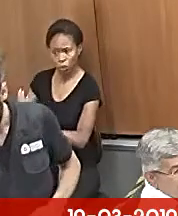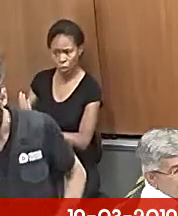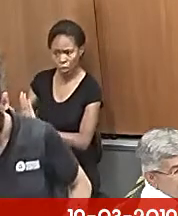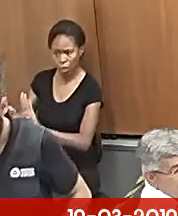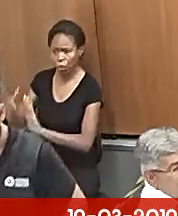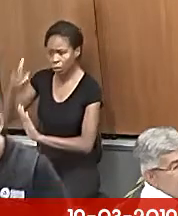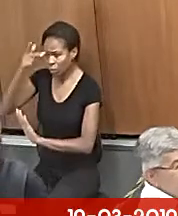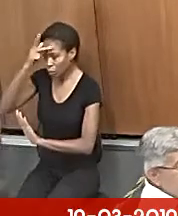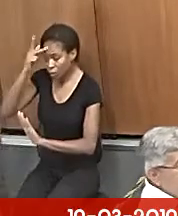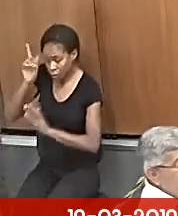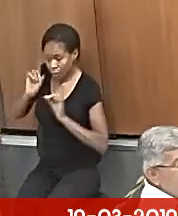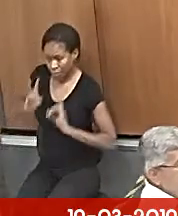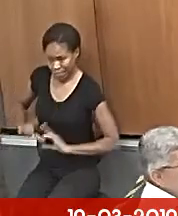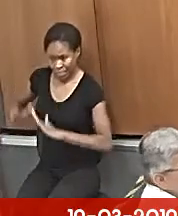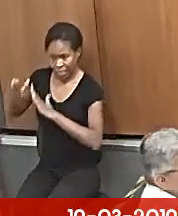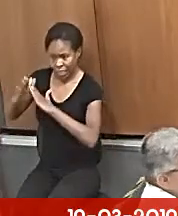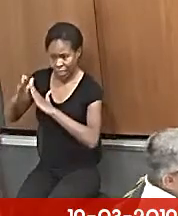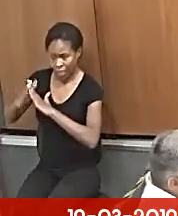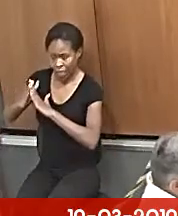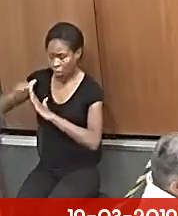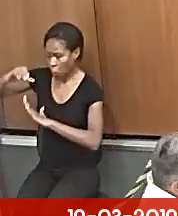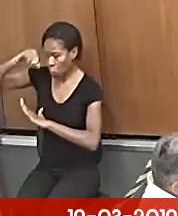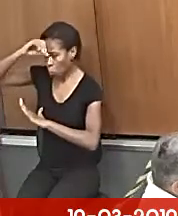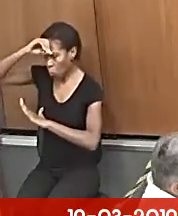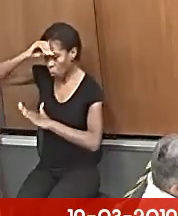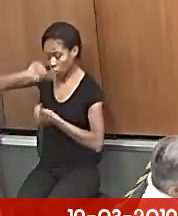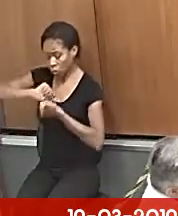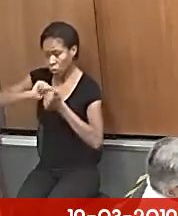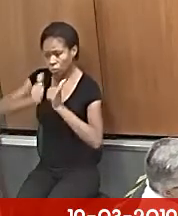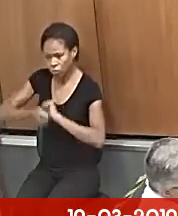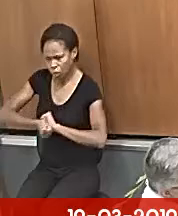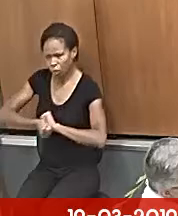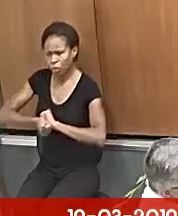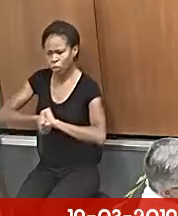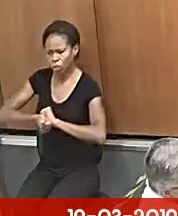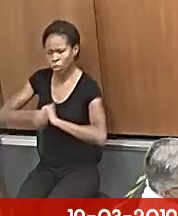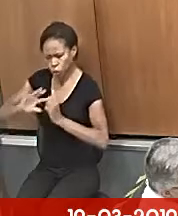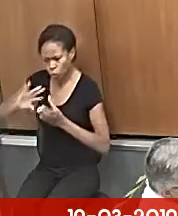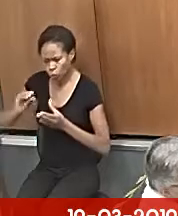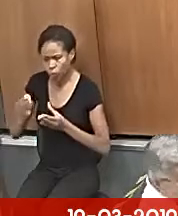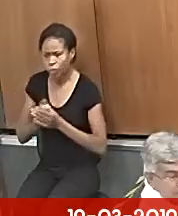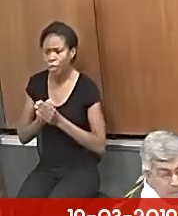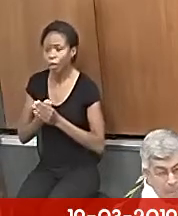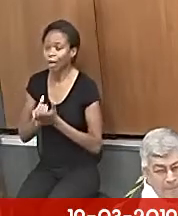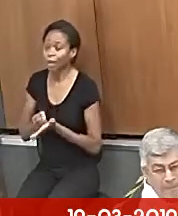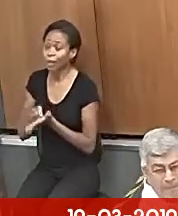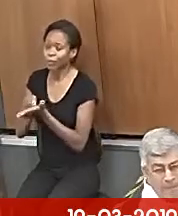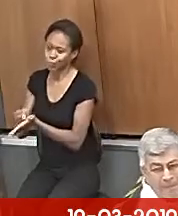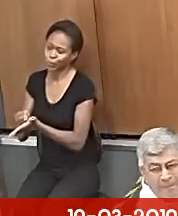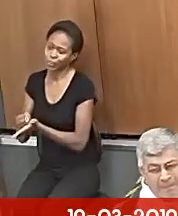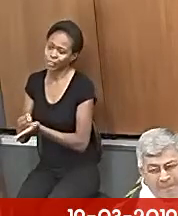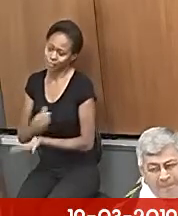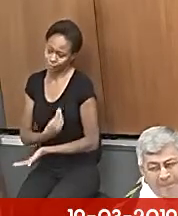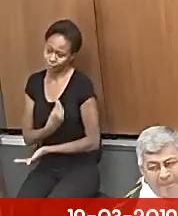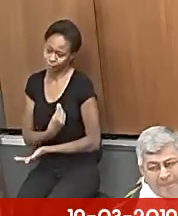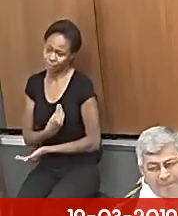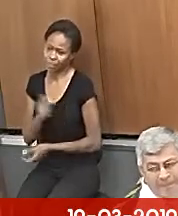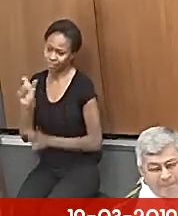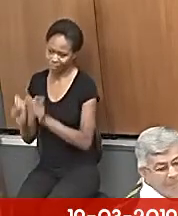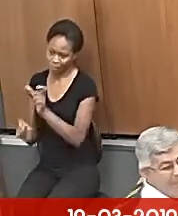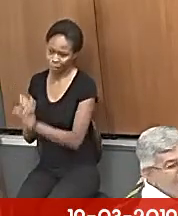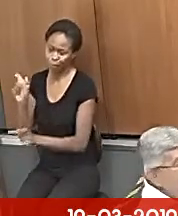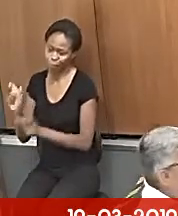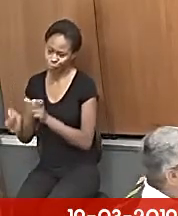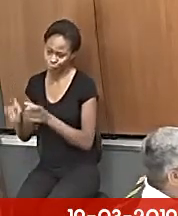existe o esporte e esporte não só de alto rendimento é de inclusão para ajudar muito na melhora de vida dessas pessoas